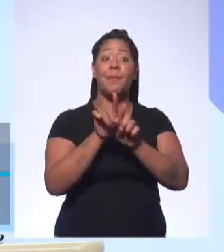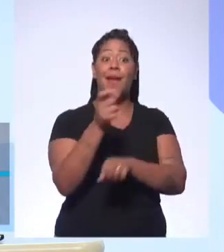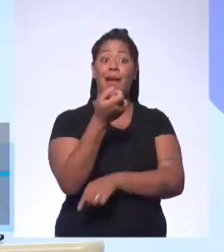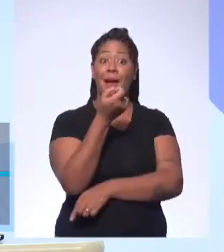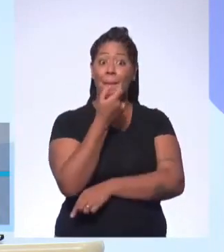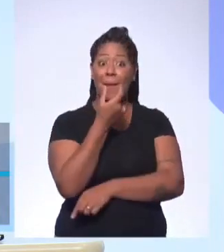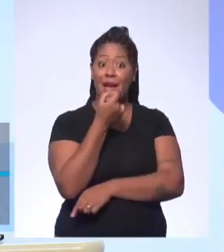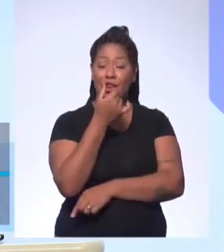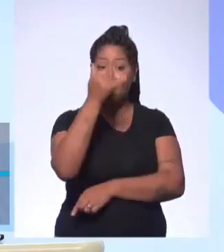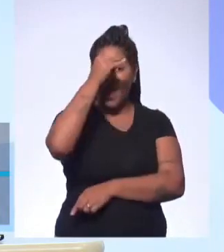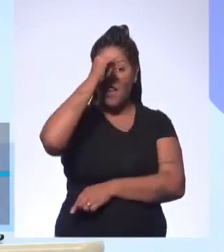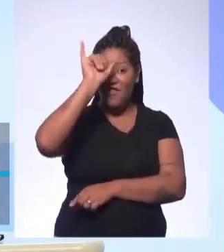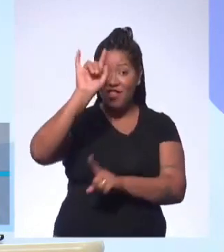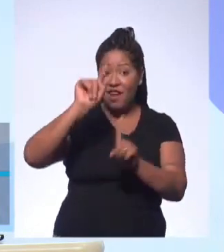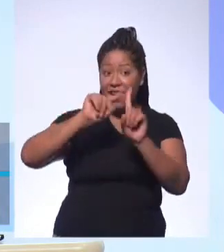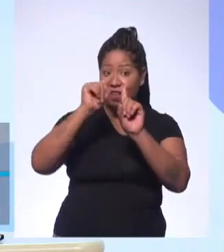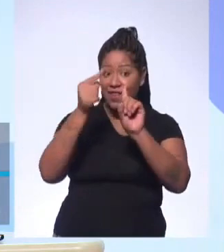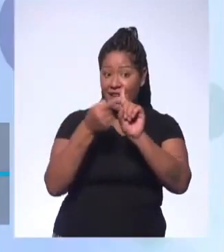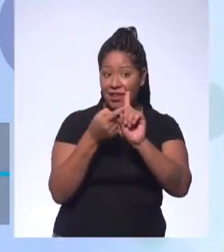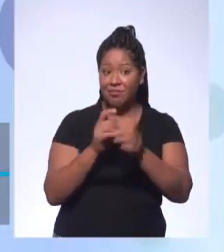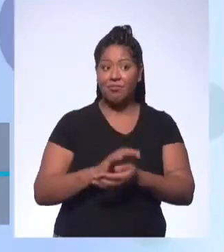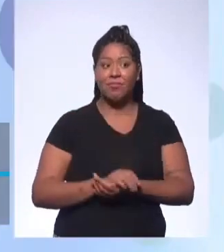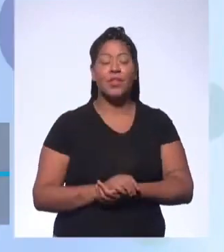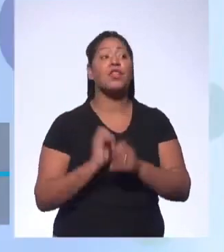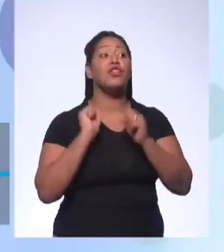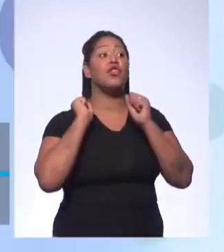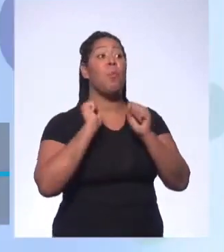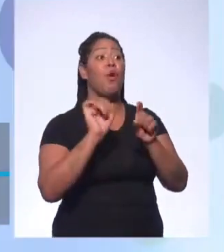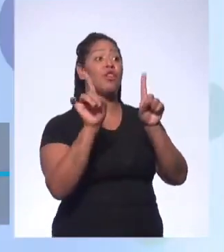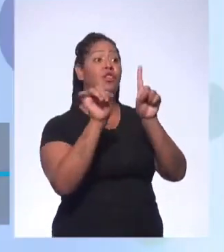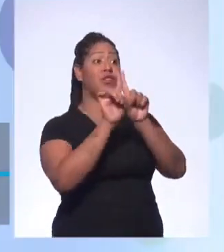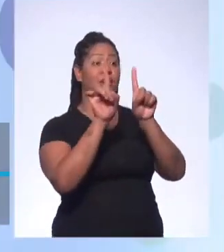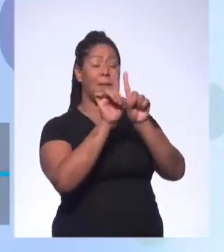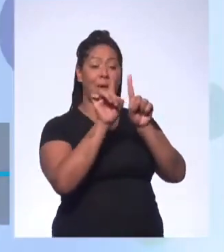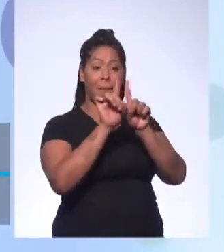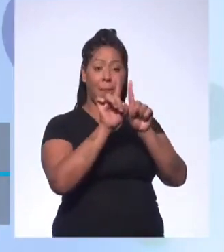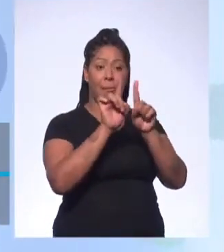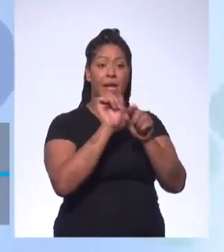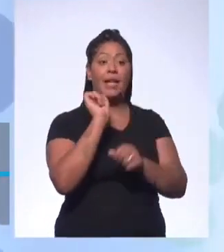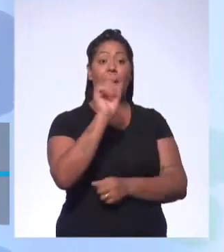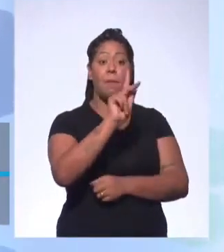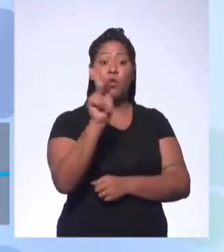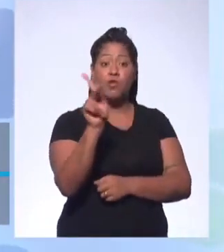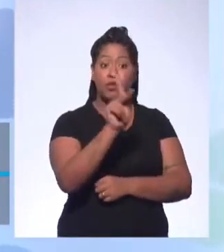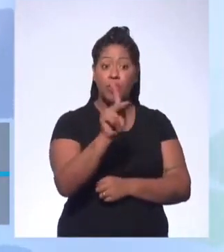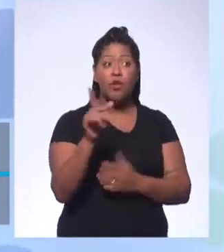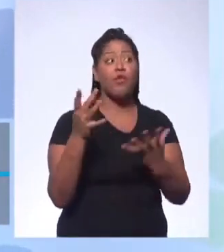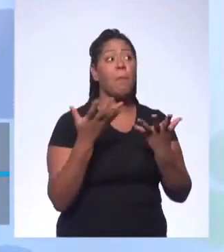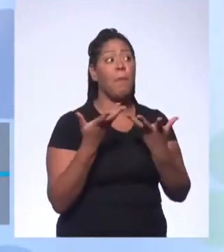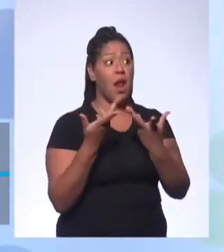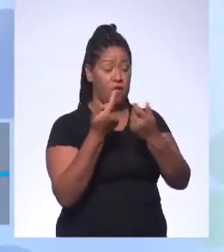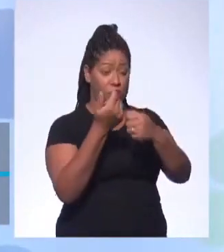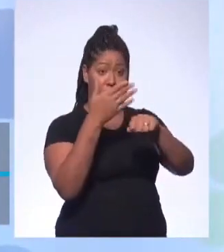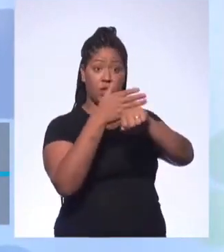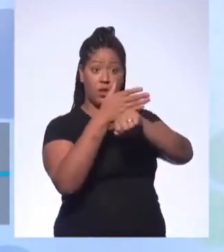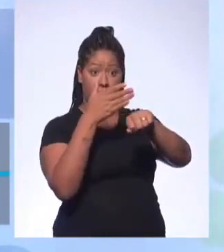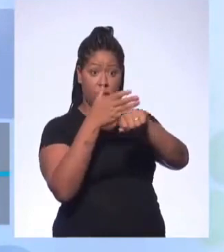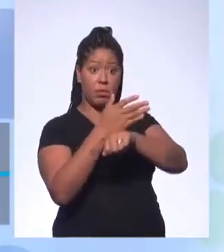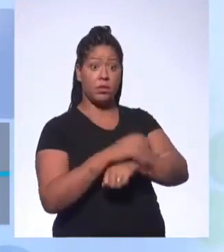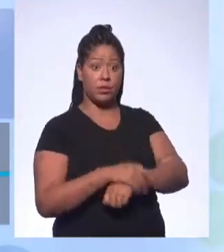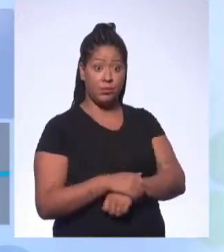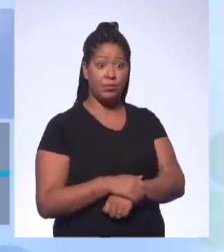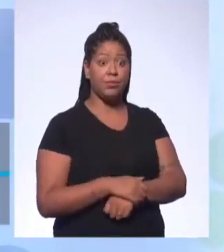também que a gente deu em aula, né? A gente pode falar, é lógico que a contribuição da professora é maravilhosa e